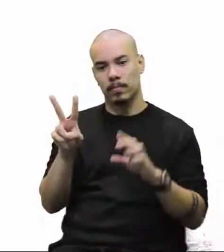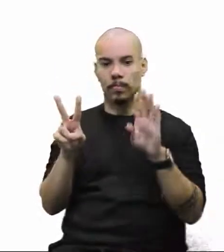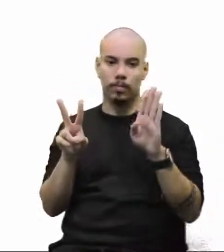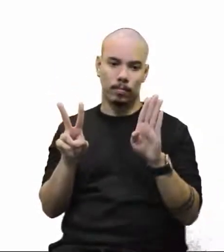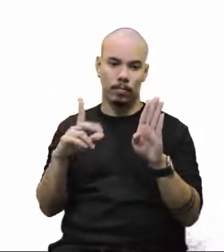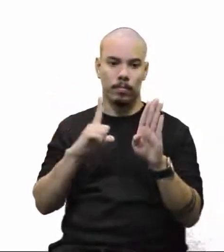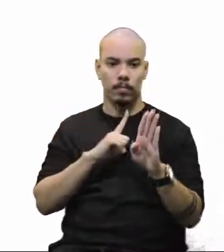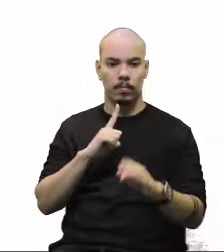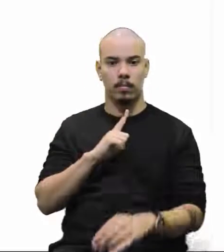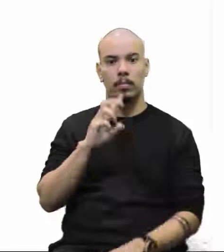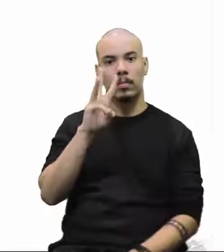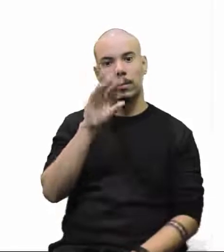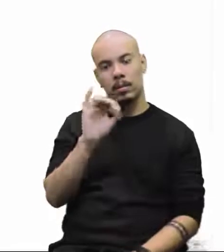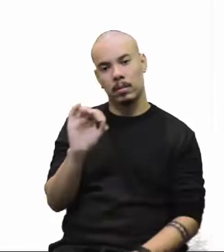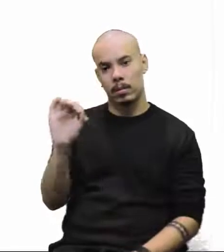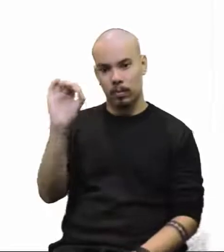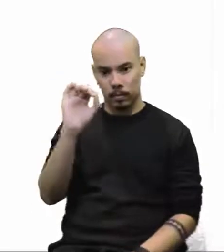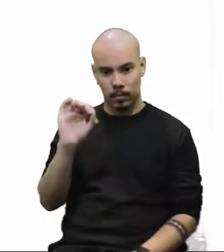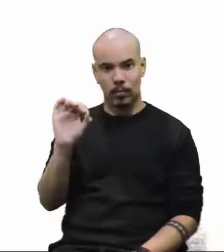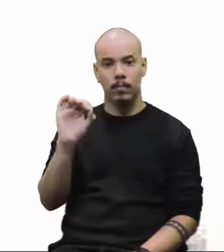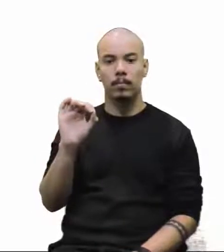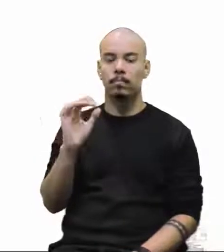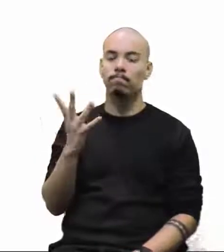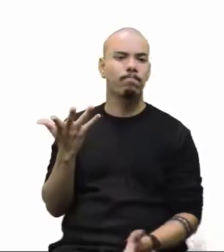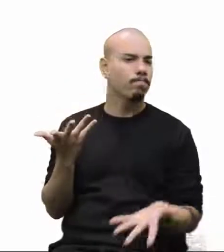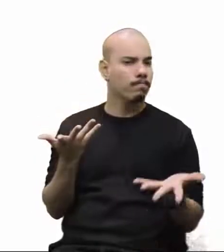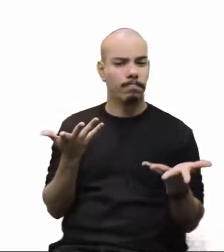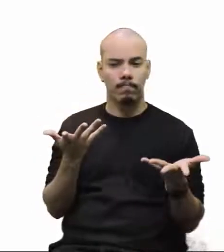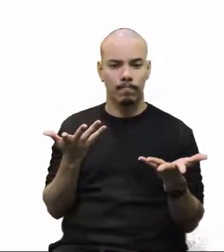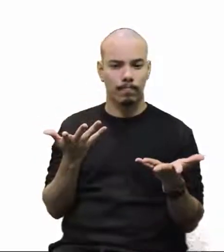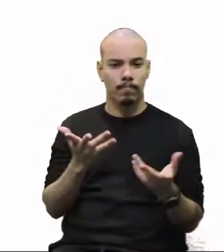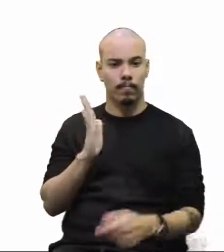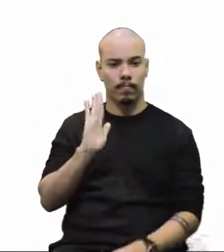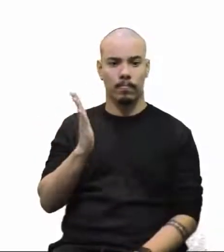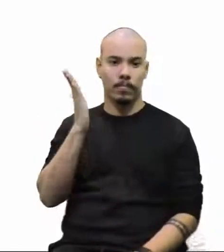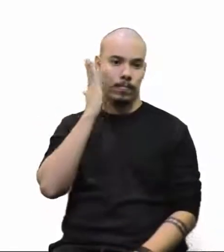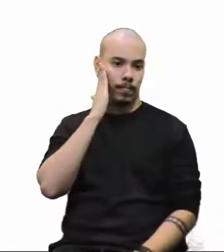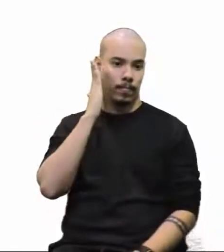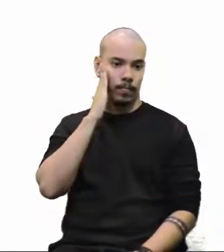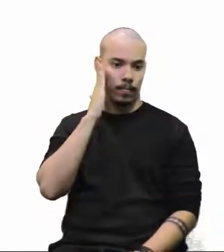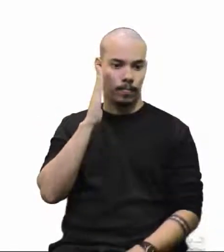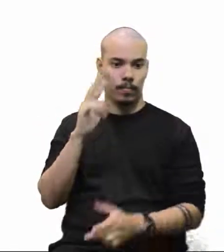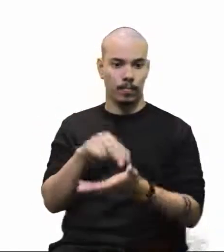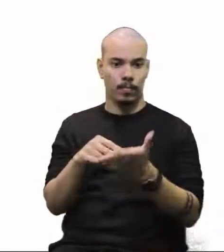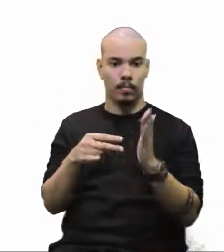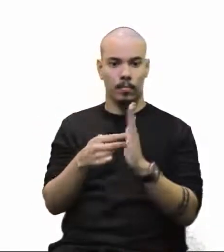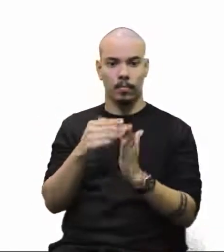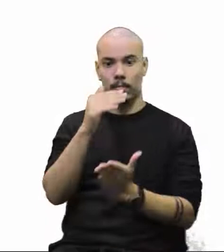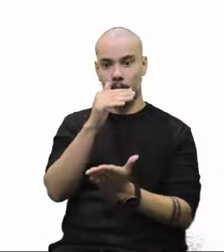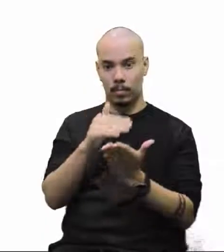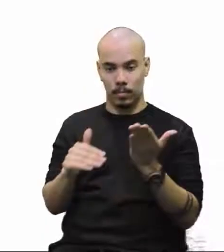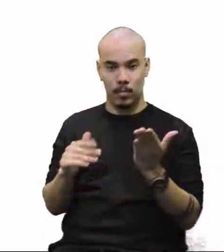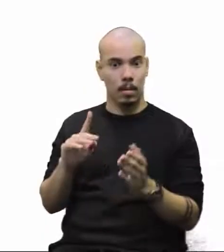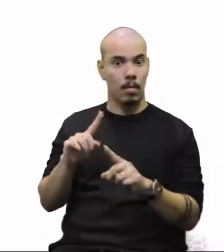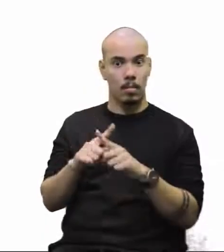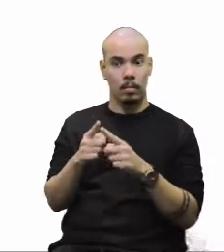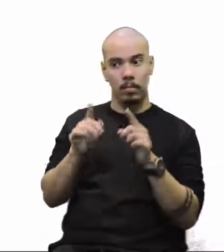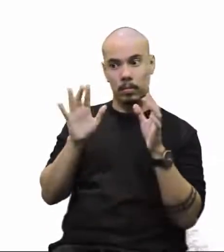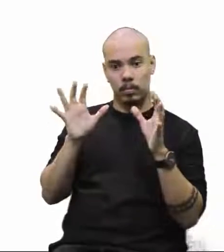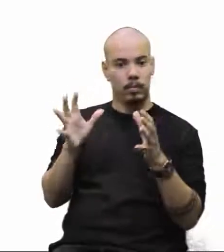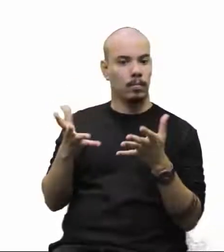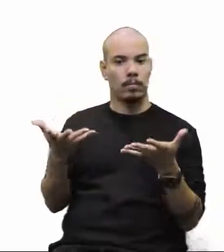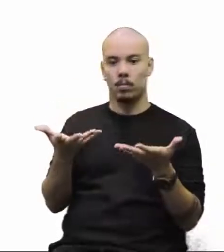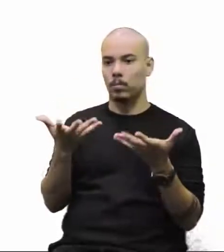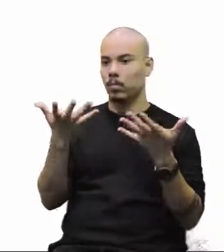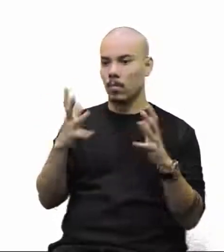de 30 graus. Então, sendo de 30, já é bem fácil, é meio. E agora ele não está querendo mais o que